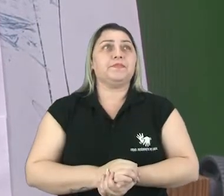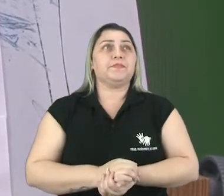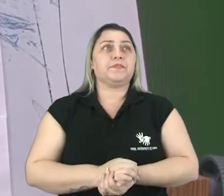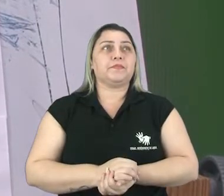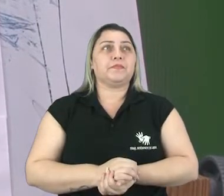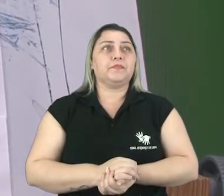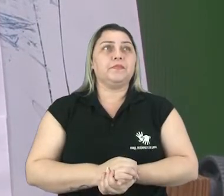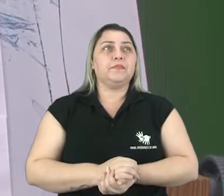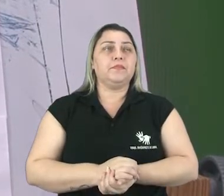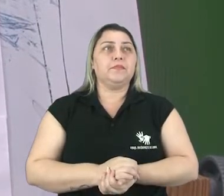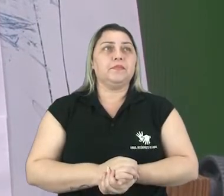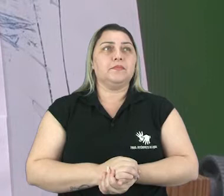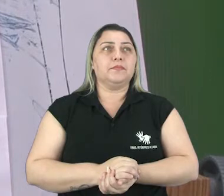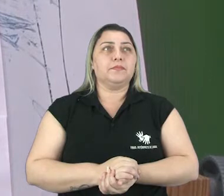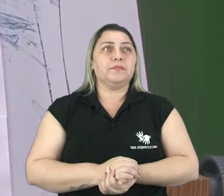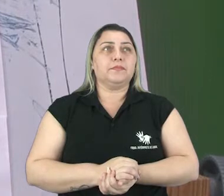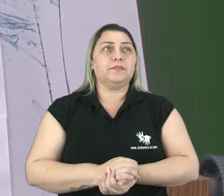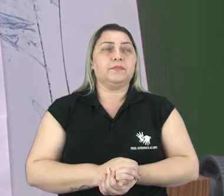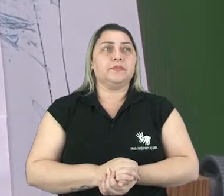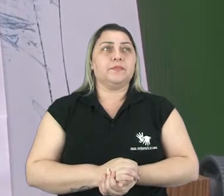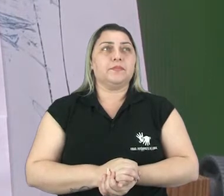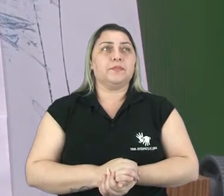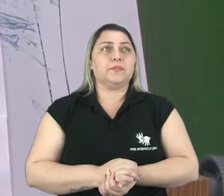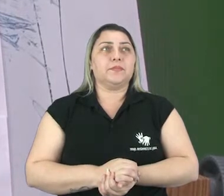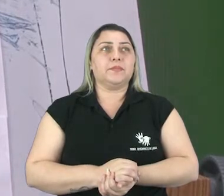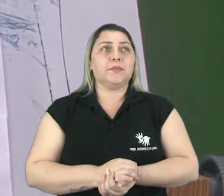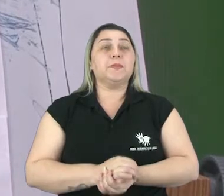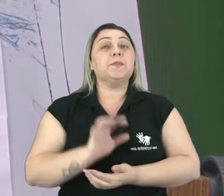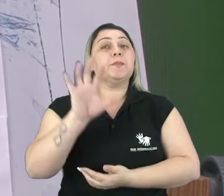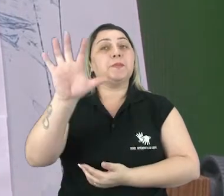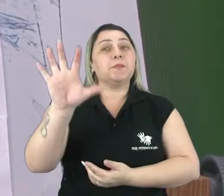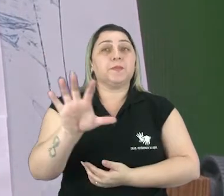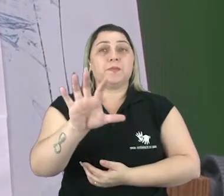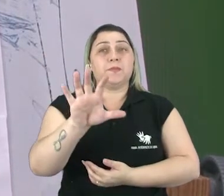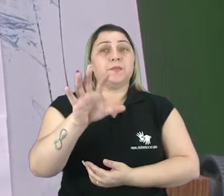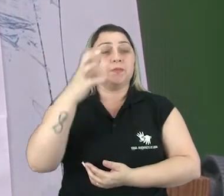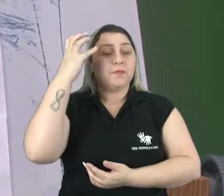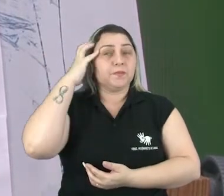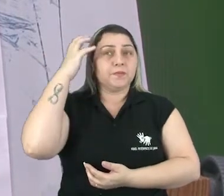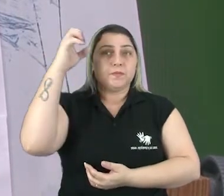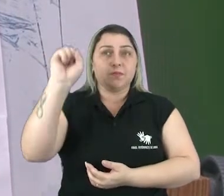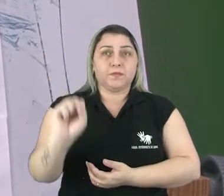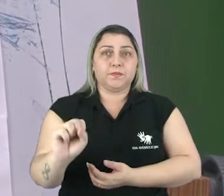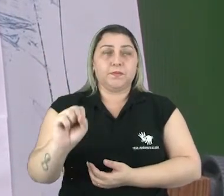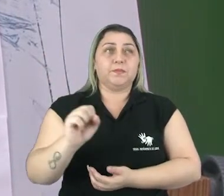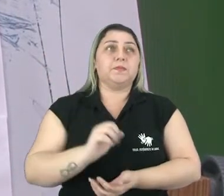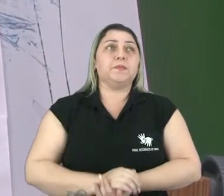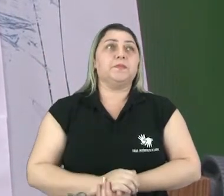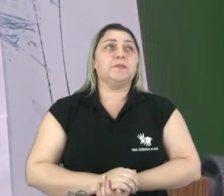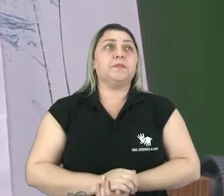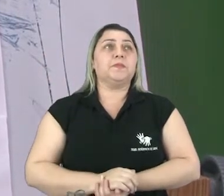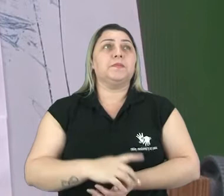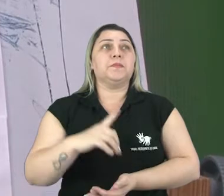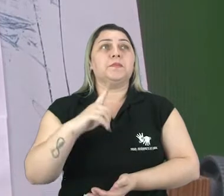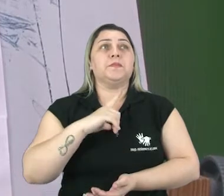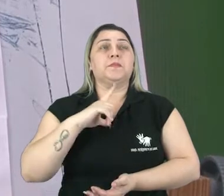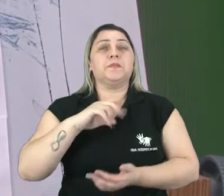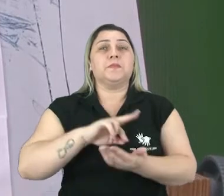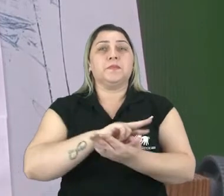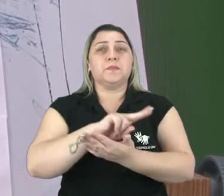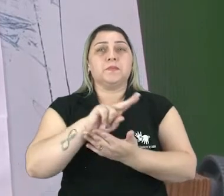terras indígenas aguardam a finalização de demarcação nessa região aqui, Mato Grosso do Sul, que tem vários